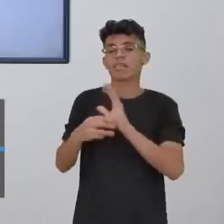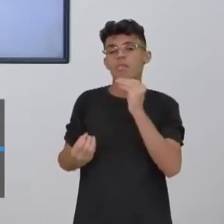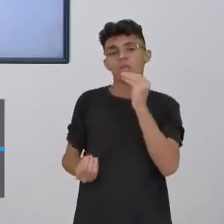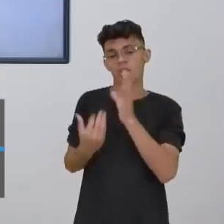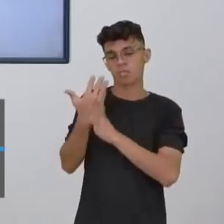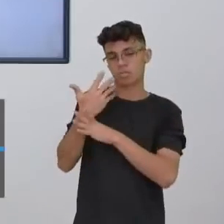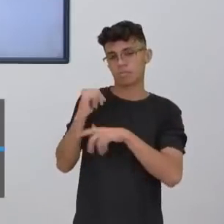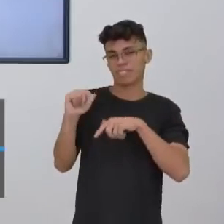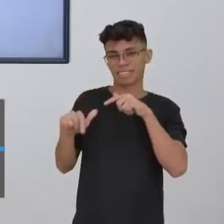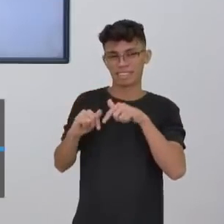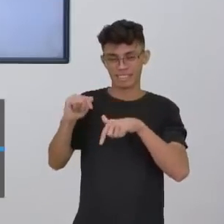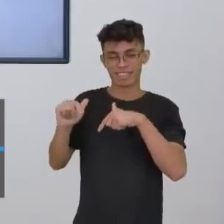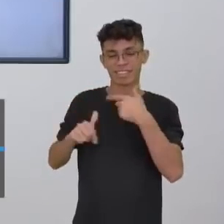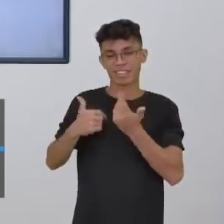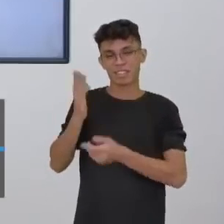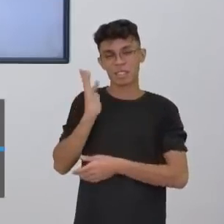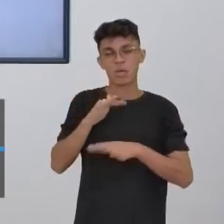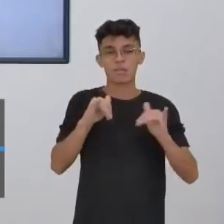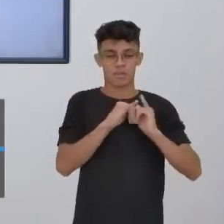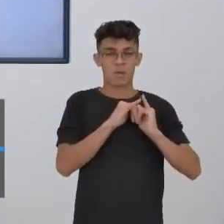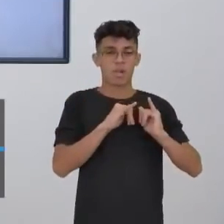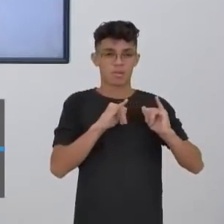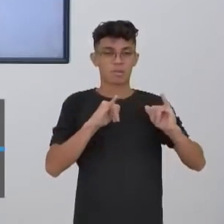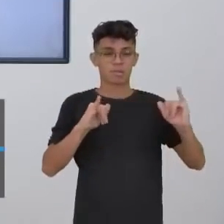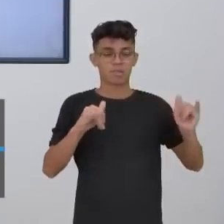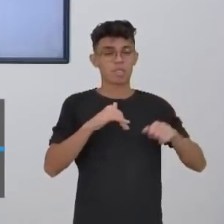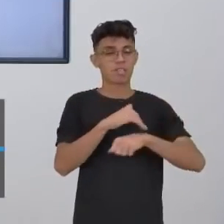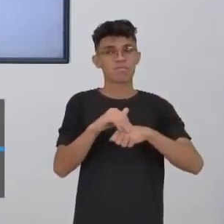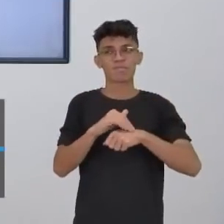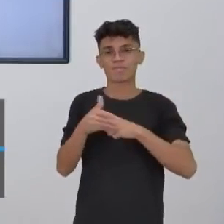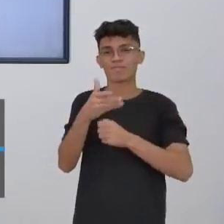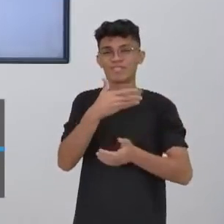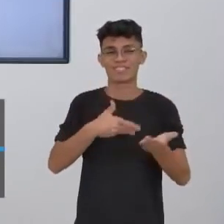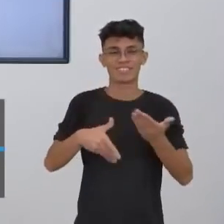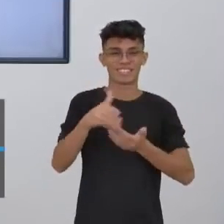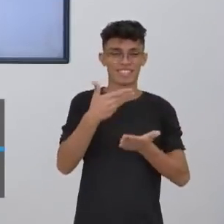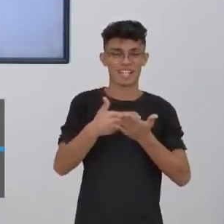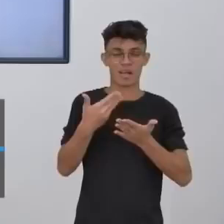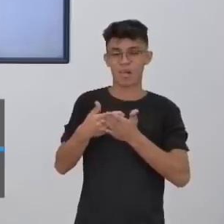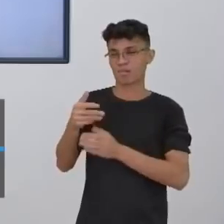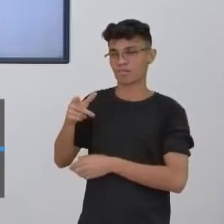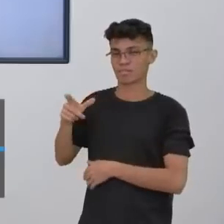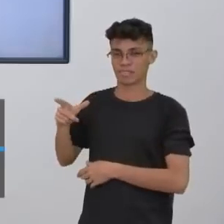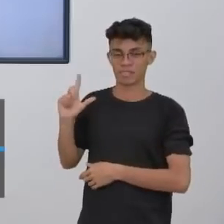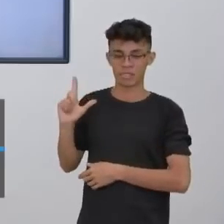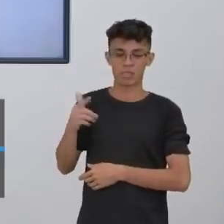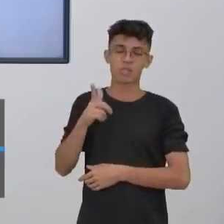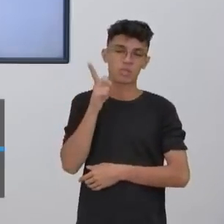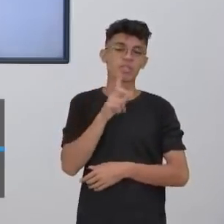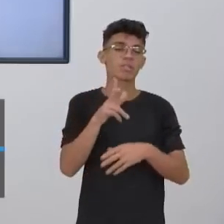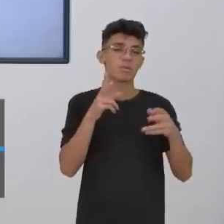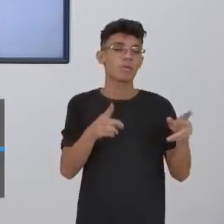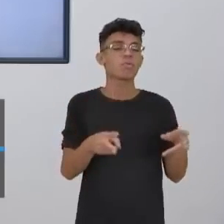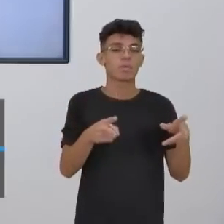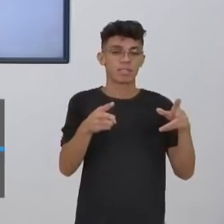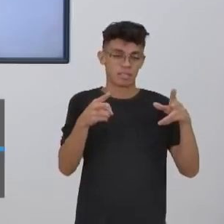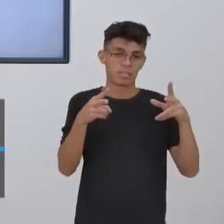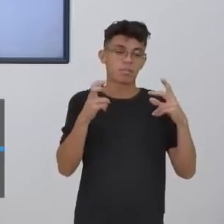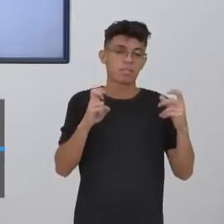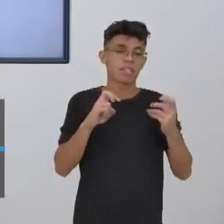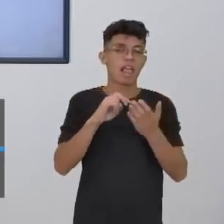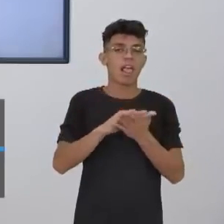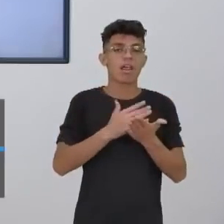trabalhistas que a gente até comentou um pouquinho através da interação lá na aula passada. Então a gente consegue perceber